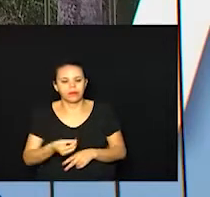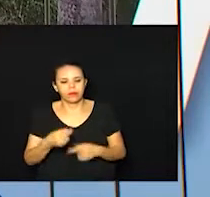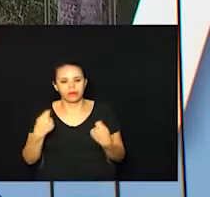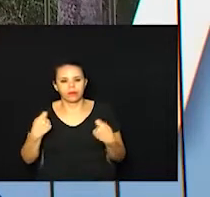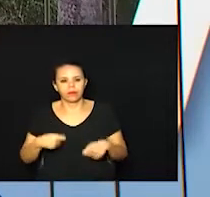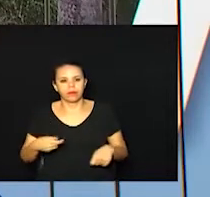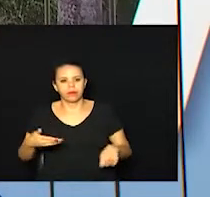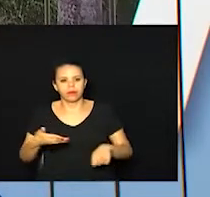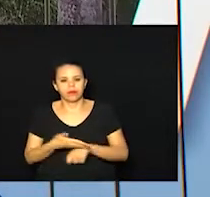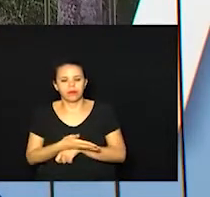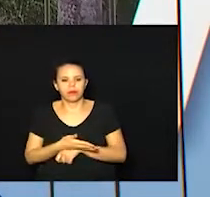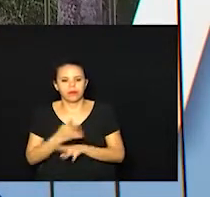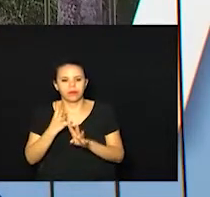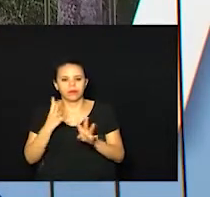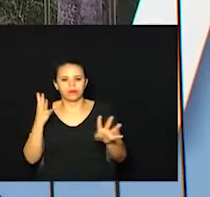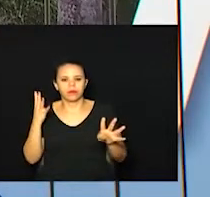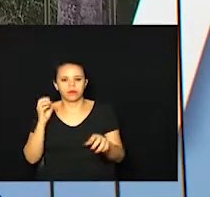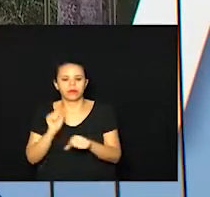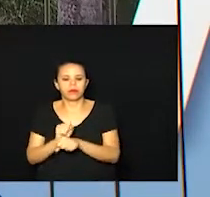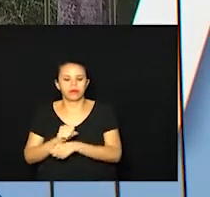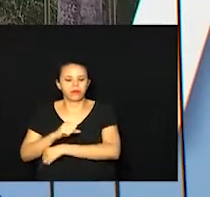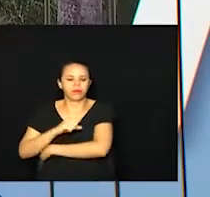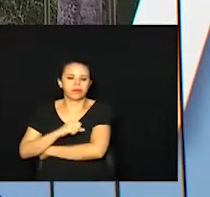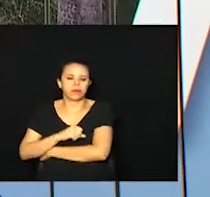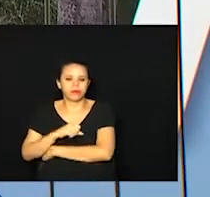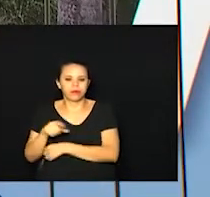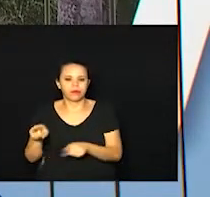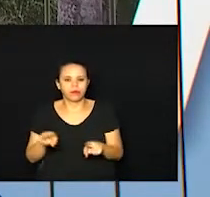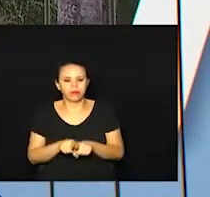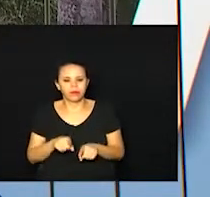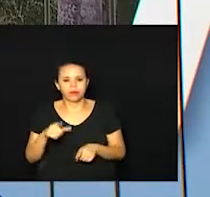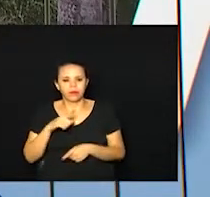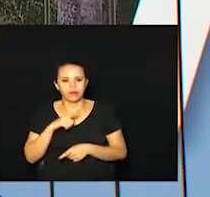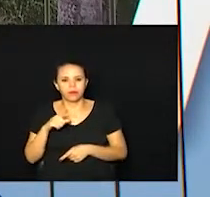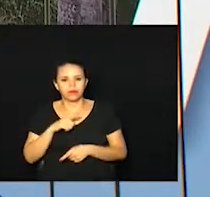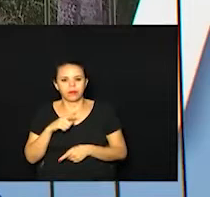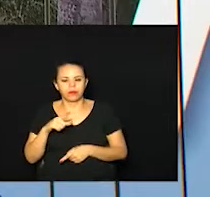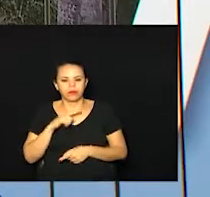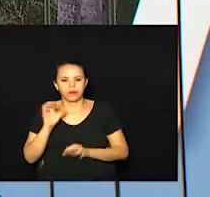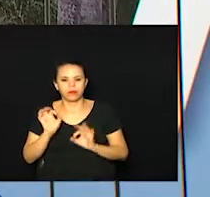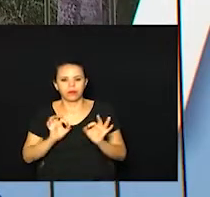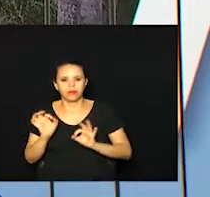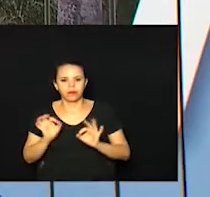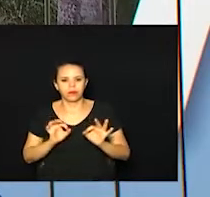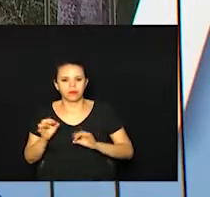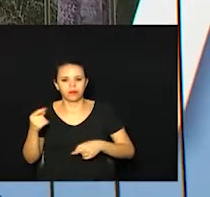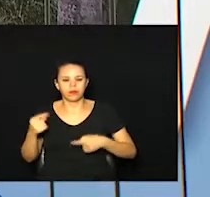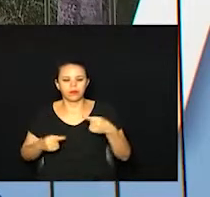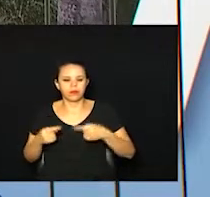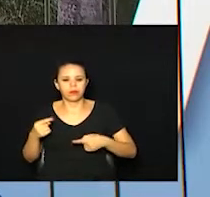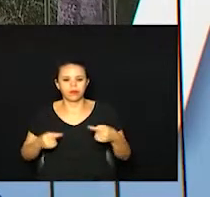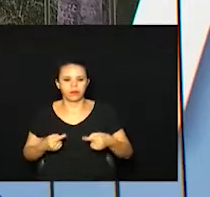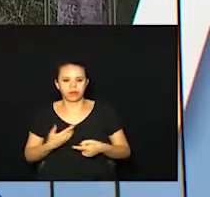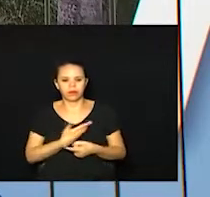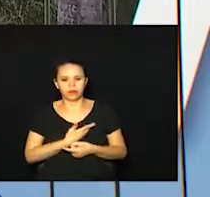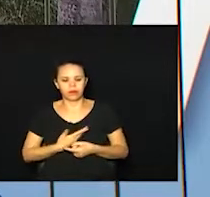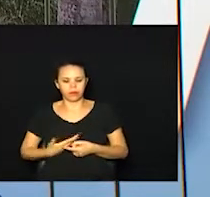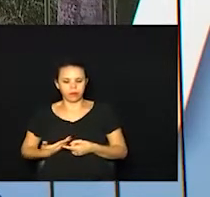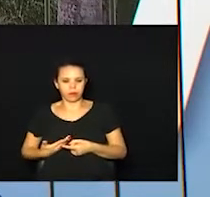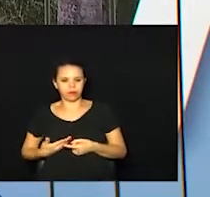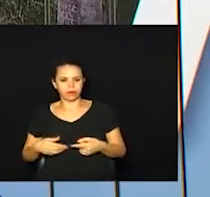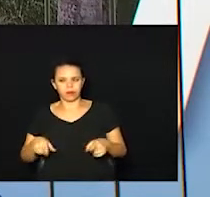necessidade de entrar na fila e esperar. Também para haver um regulador dessa política pública